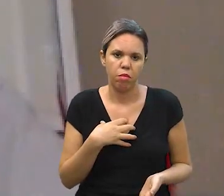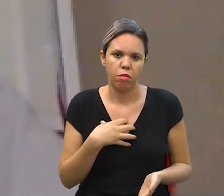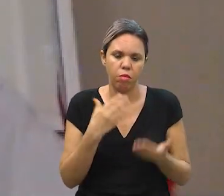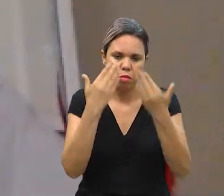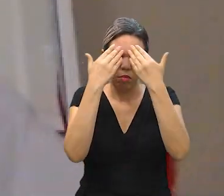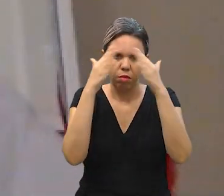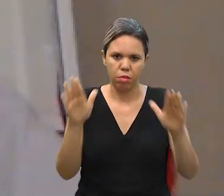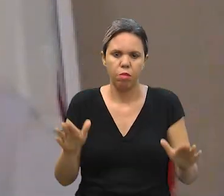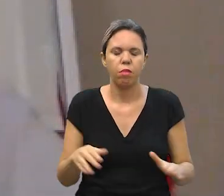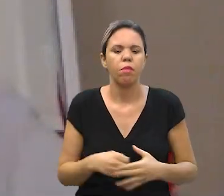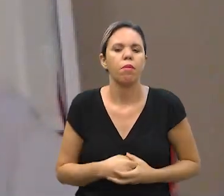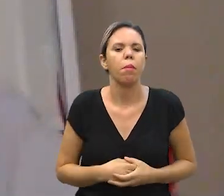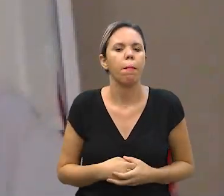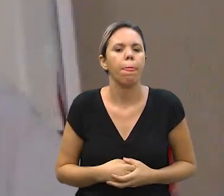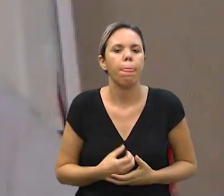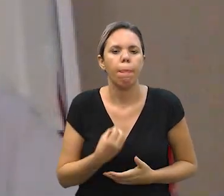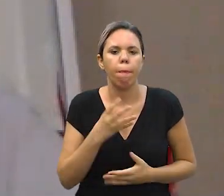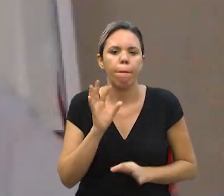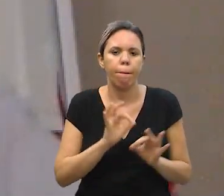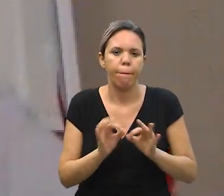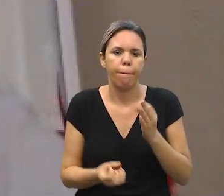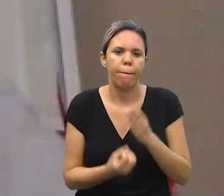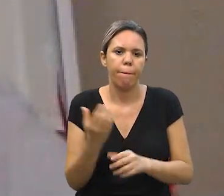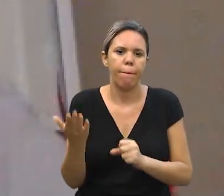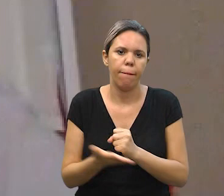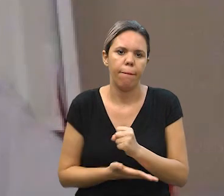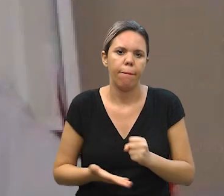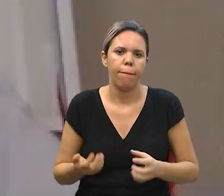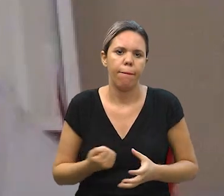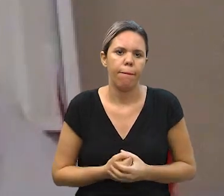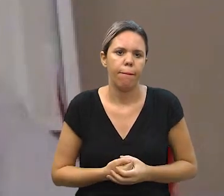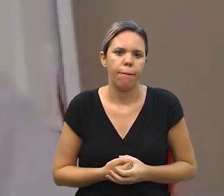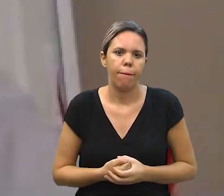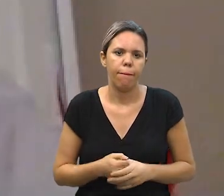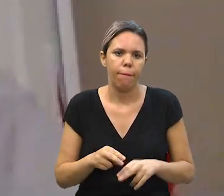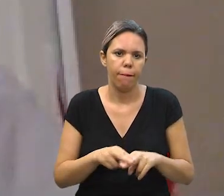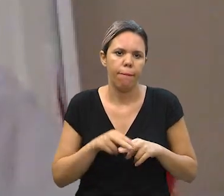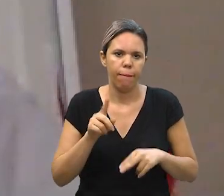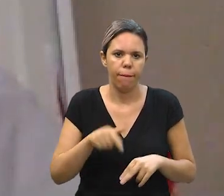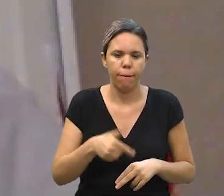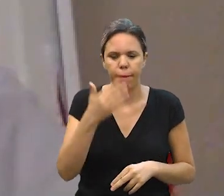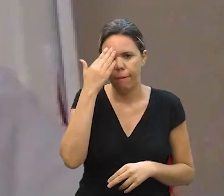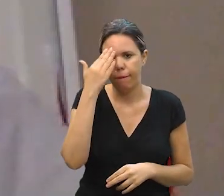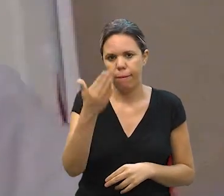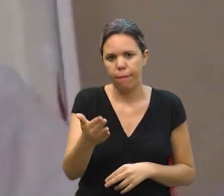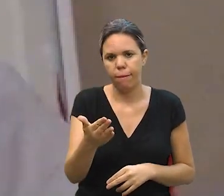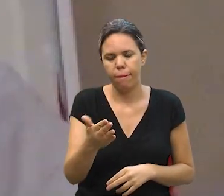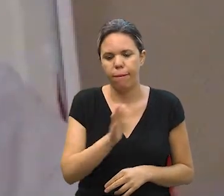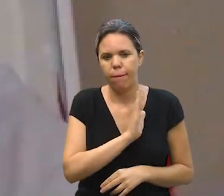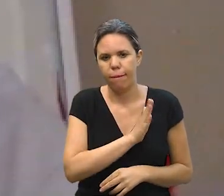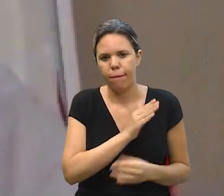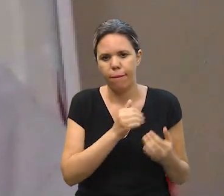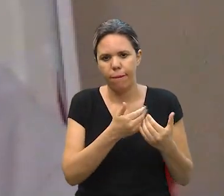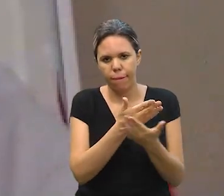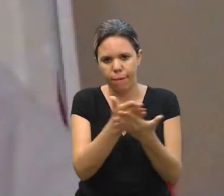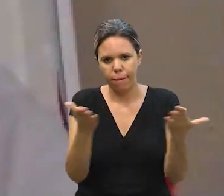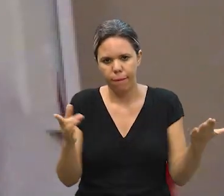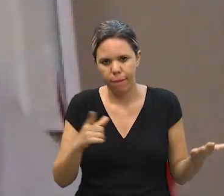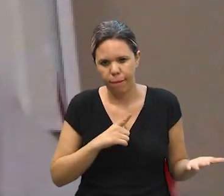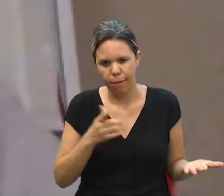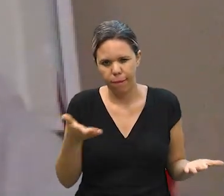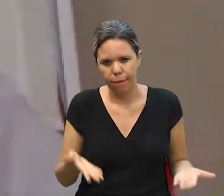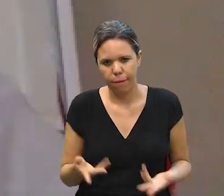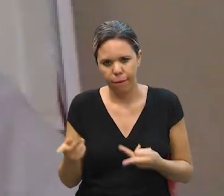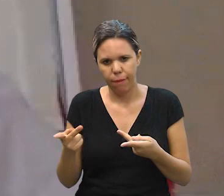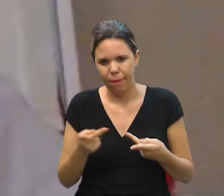muito aberta, muito bem fundamentada. E por isso que eu agradeço de coração vocês